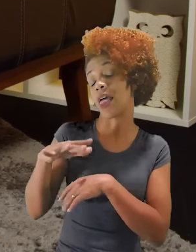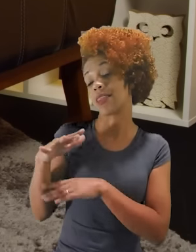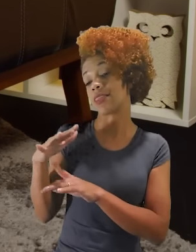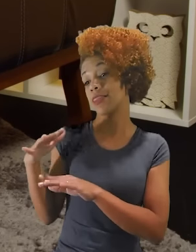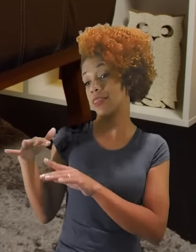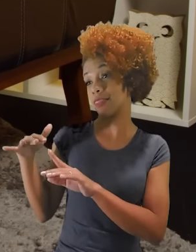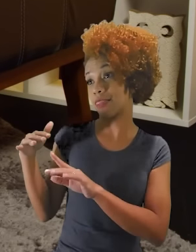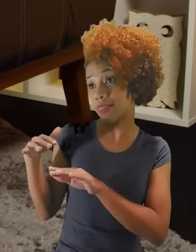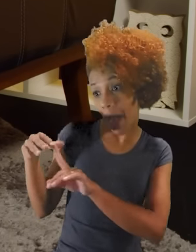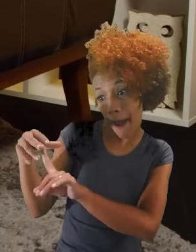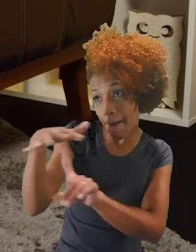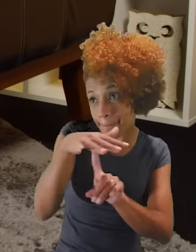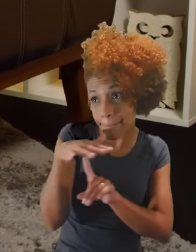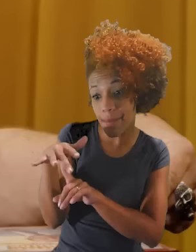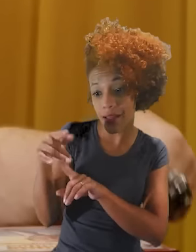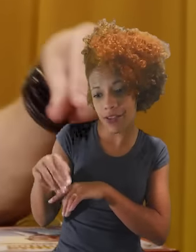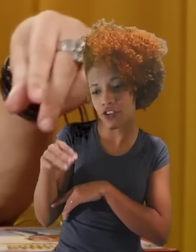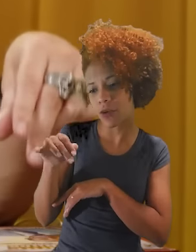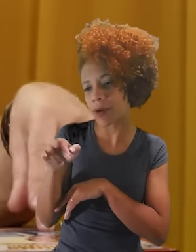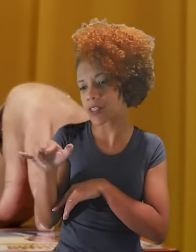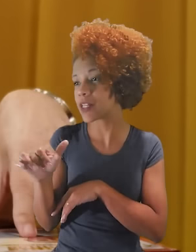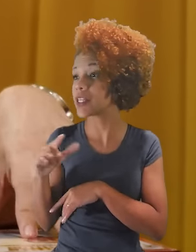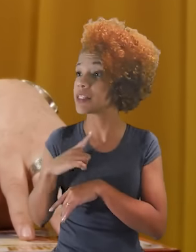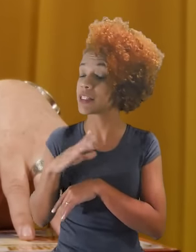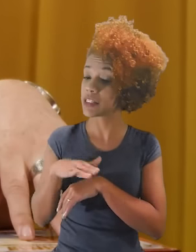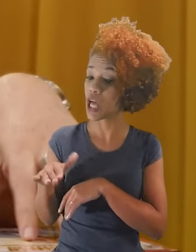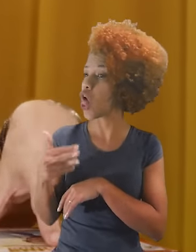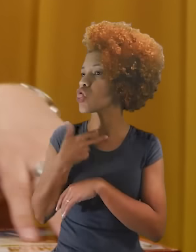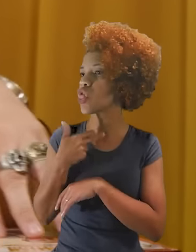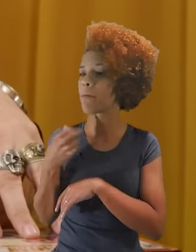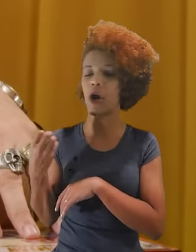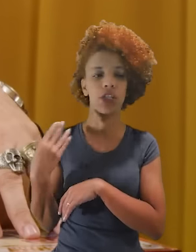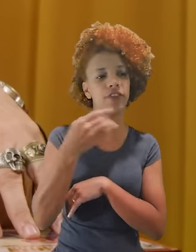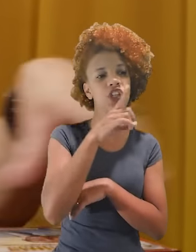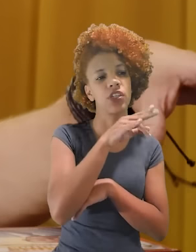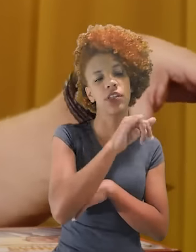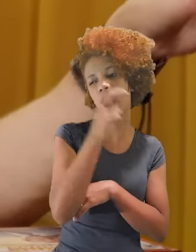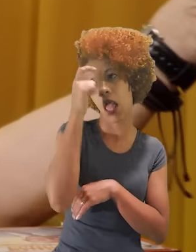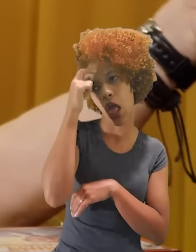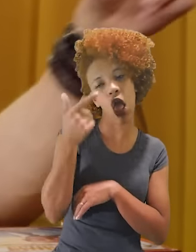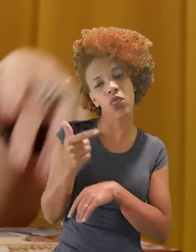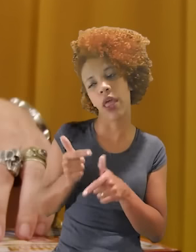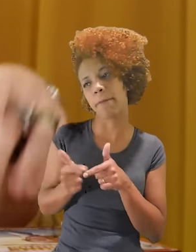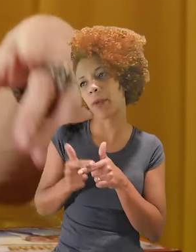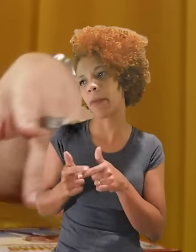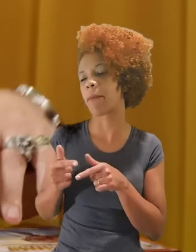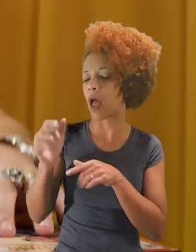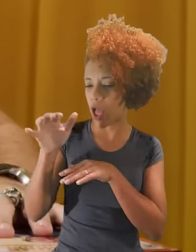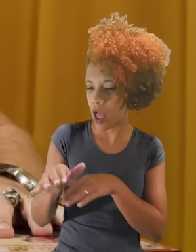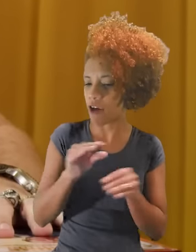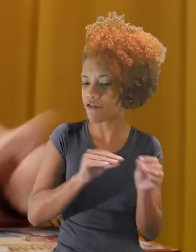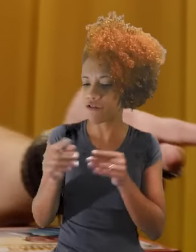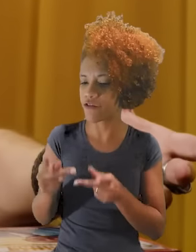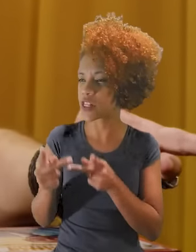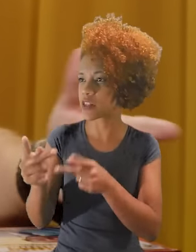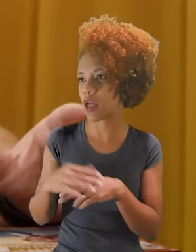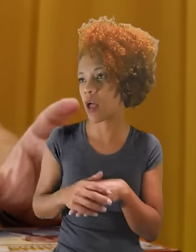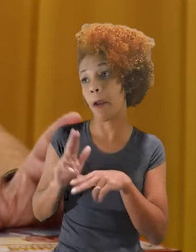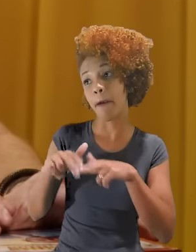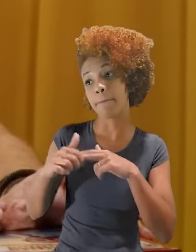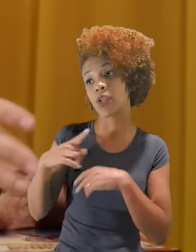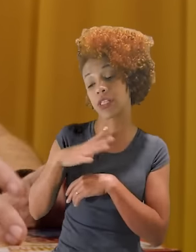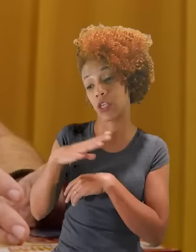na praça de Marcelina. Porque ele falou, se as crianças de Marcelina não podem ir pra Disney, não tem problema, a Disney vem pra eles. E montou lá. Então, por isso que na